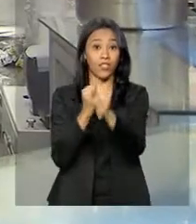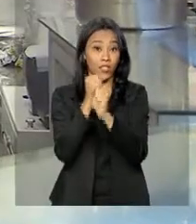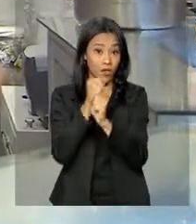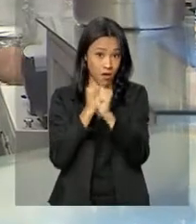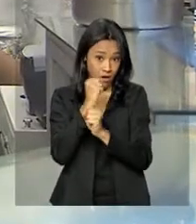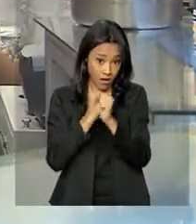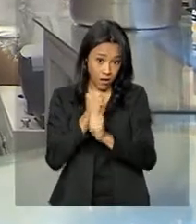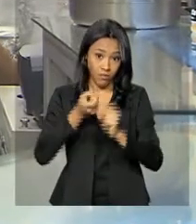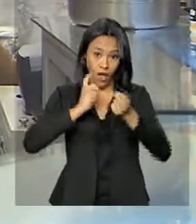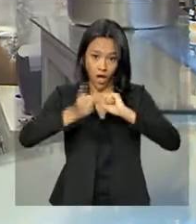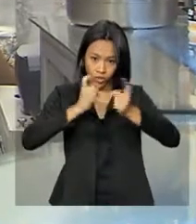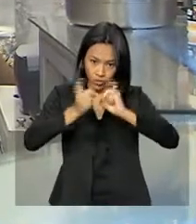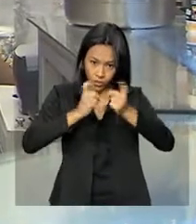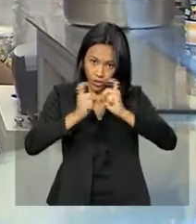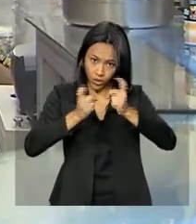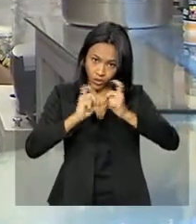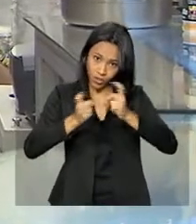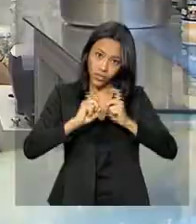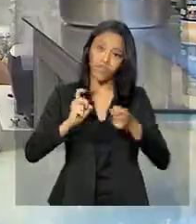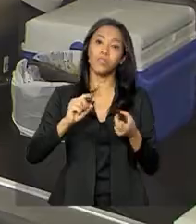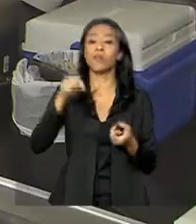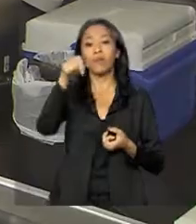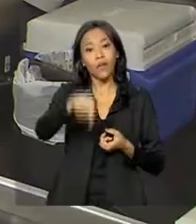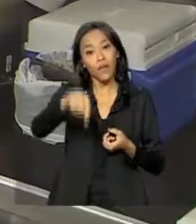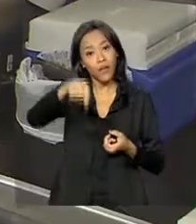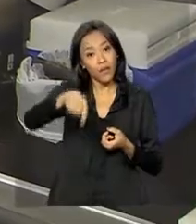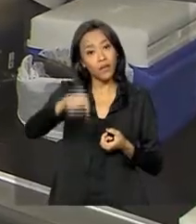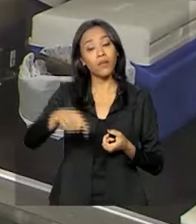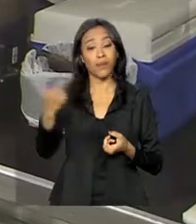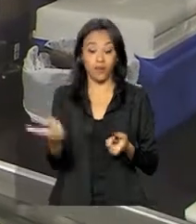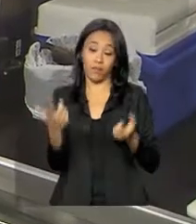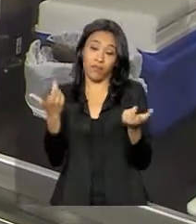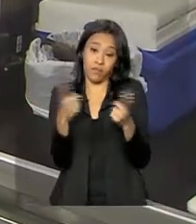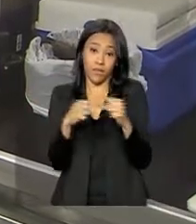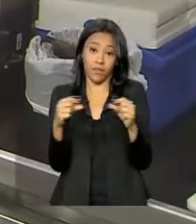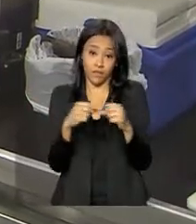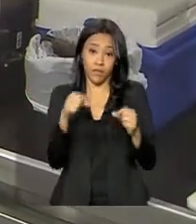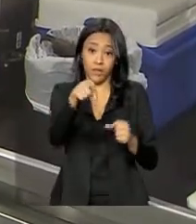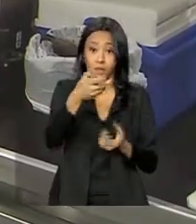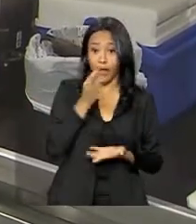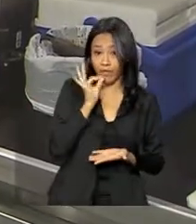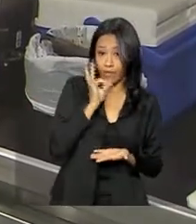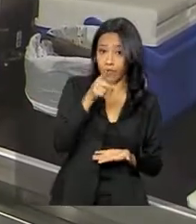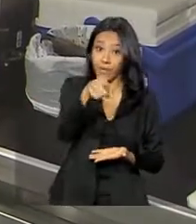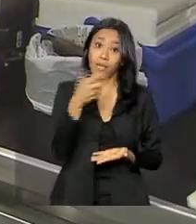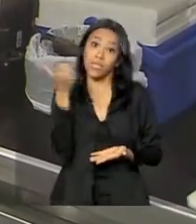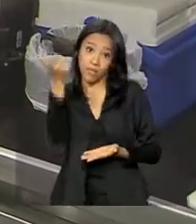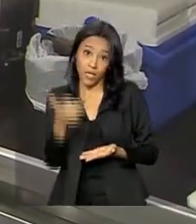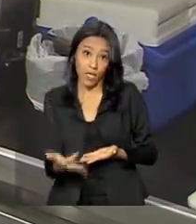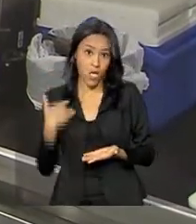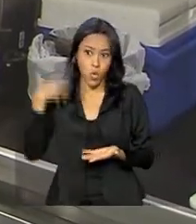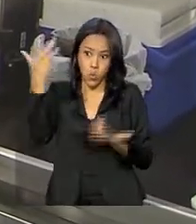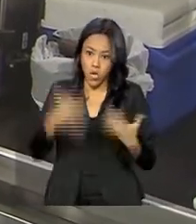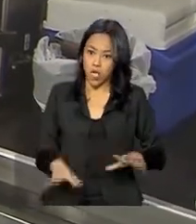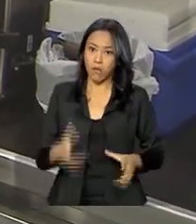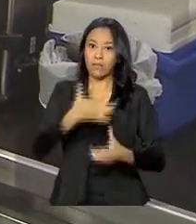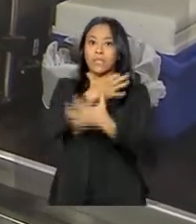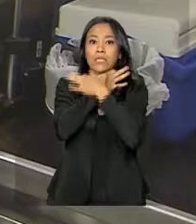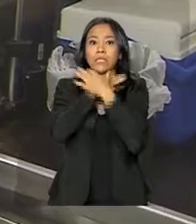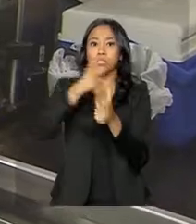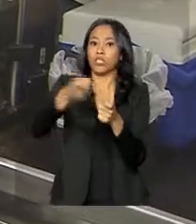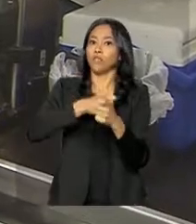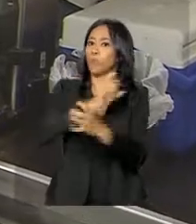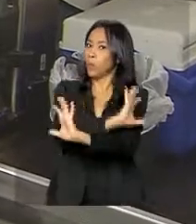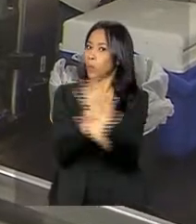esta lanchonete em um shopping no centro de Brasília. Entre um café e outro, José diz que prefere não deixar dívidas com o